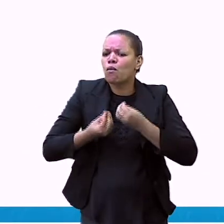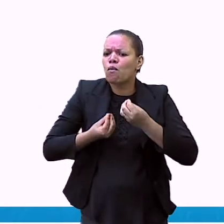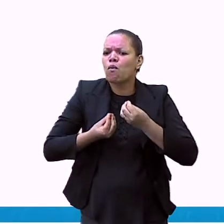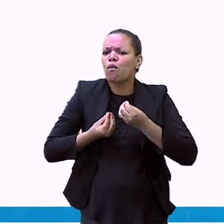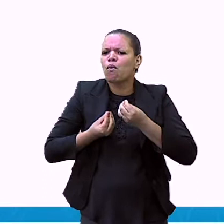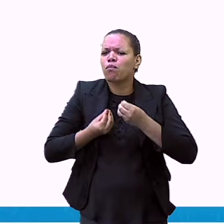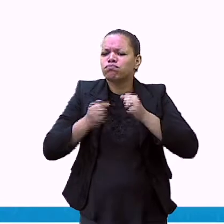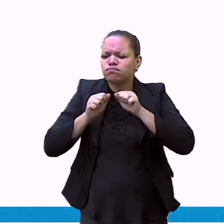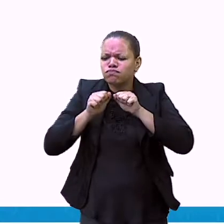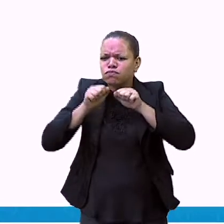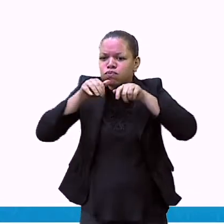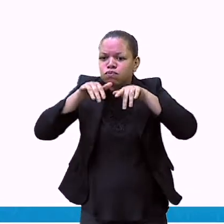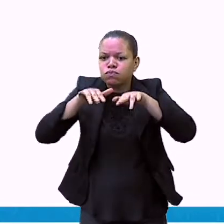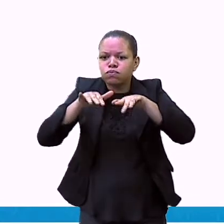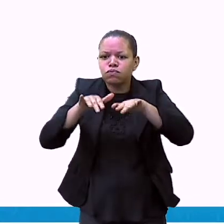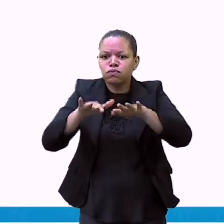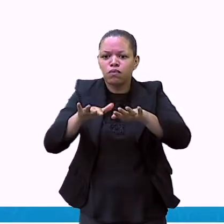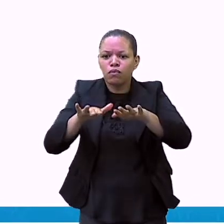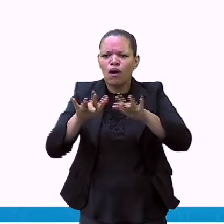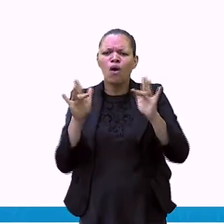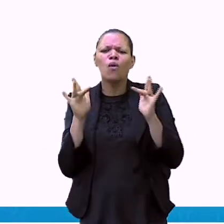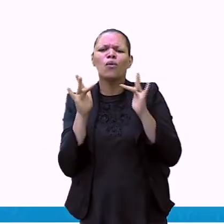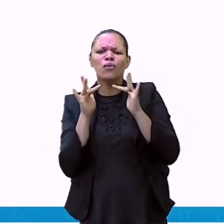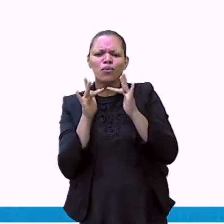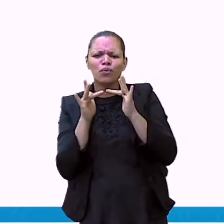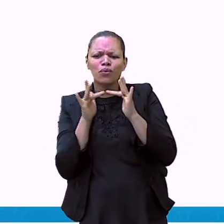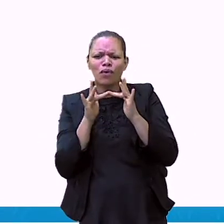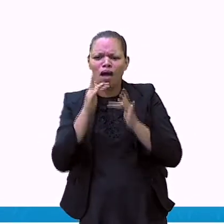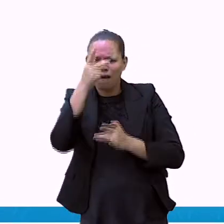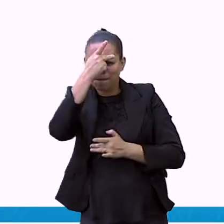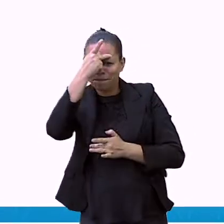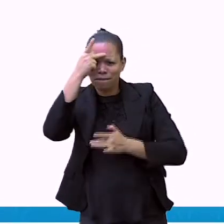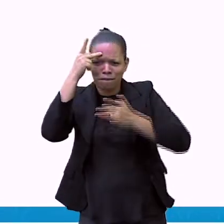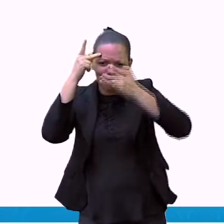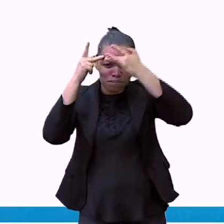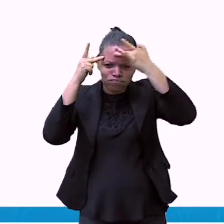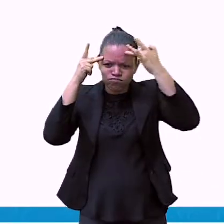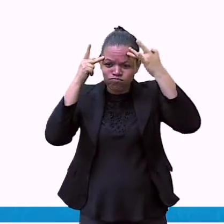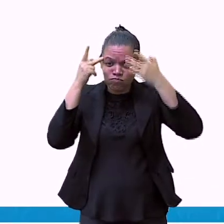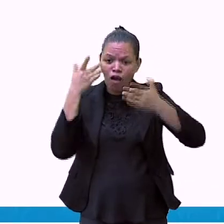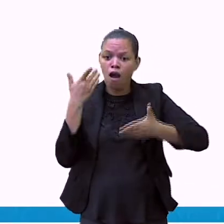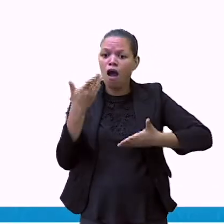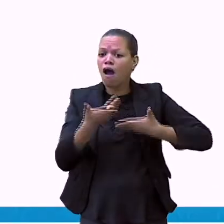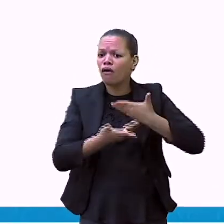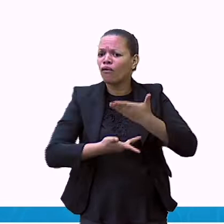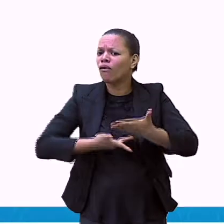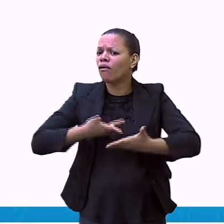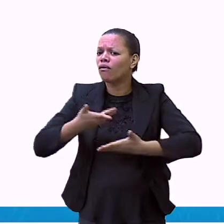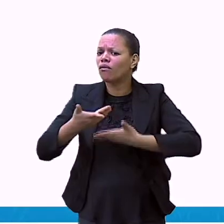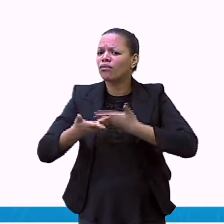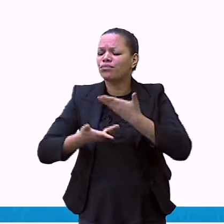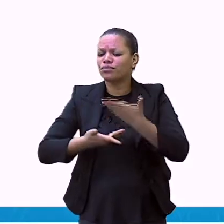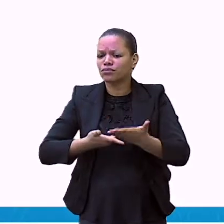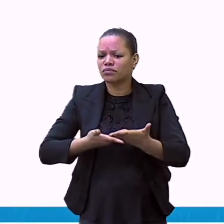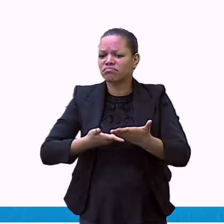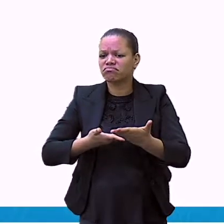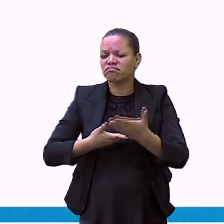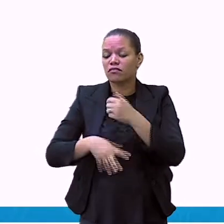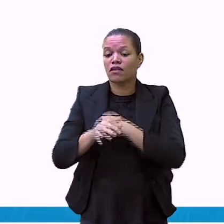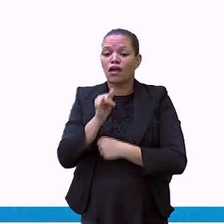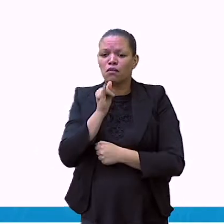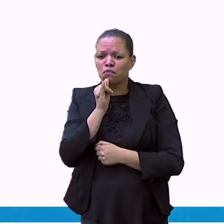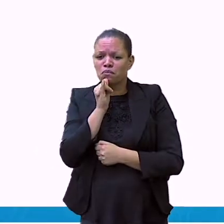pessoas. Quando nós temos aí um vírus ele fica o quê? No ar, a gente